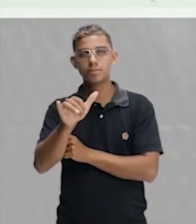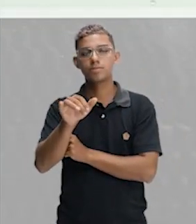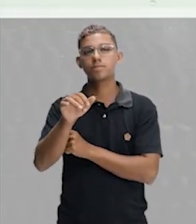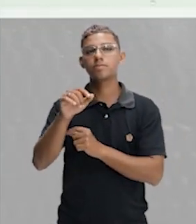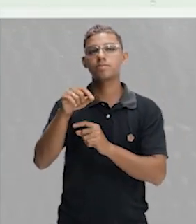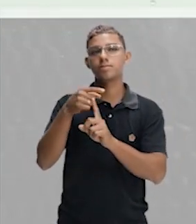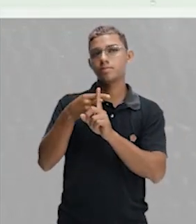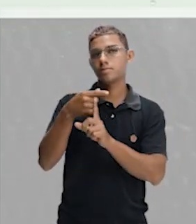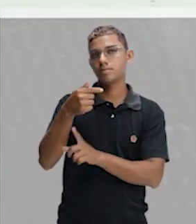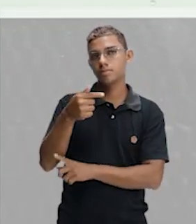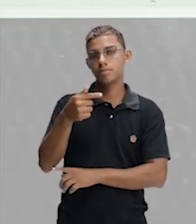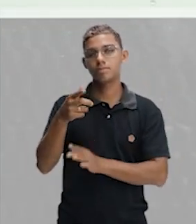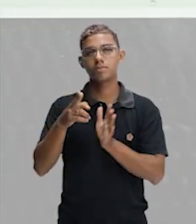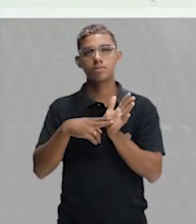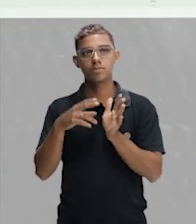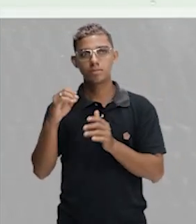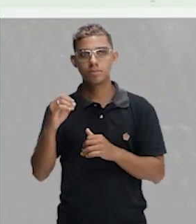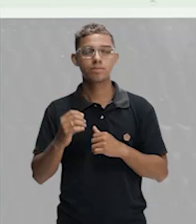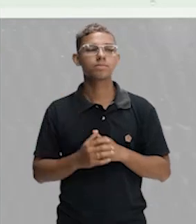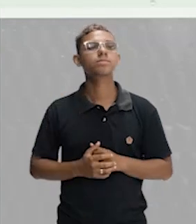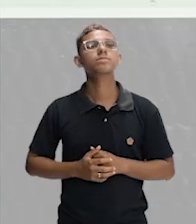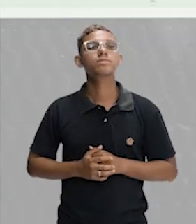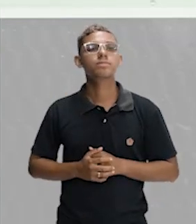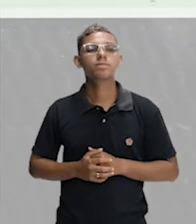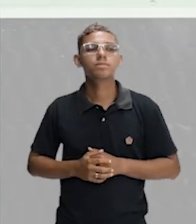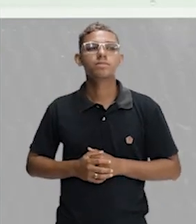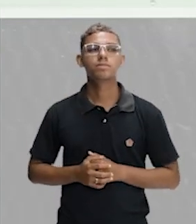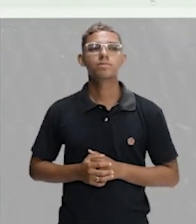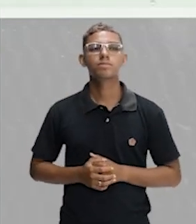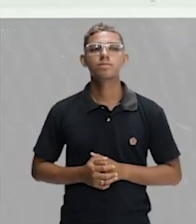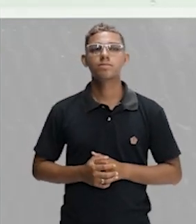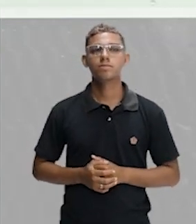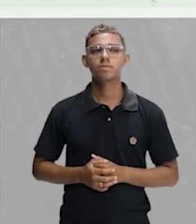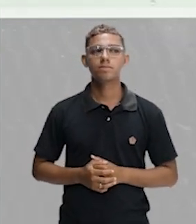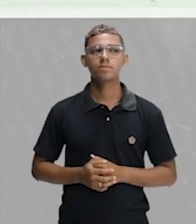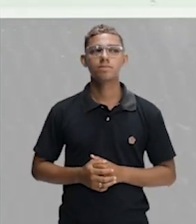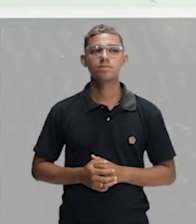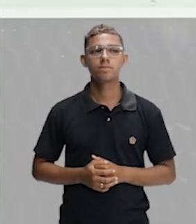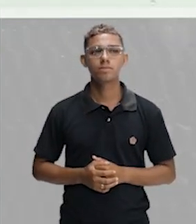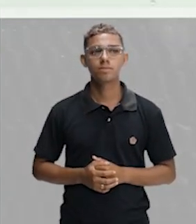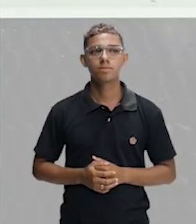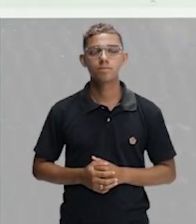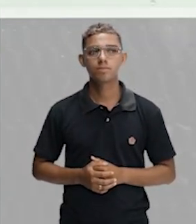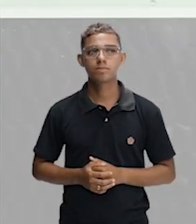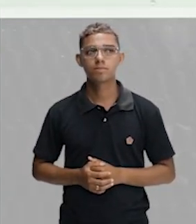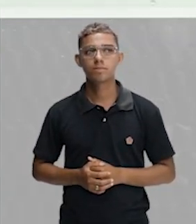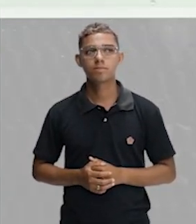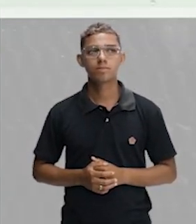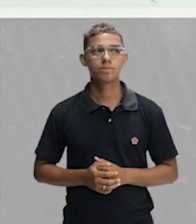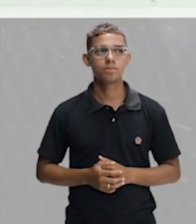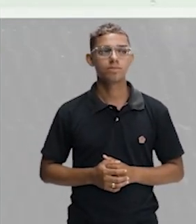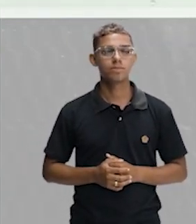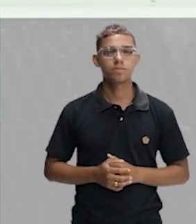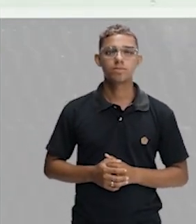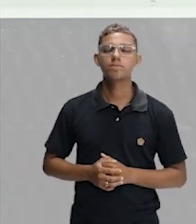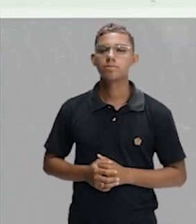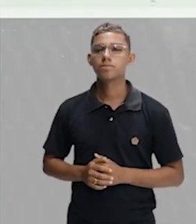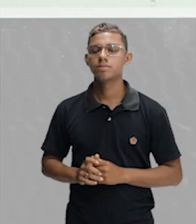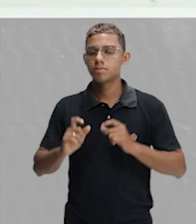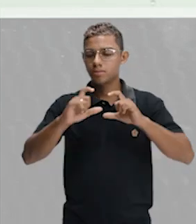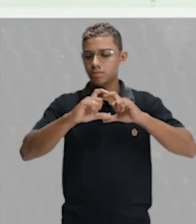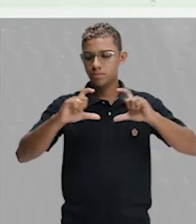angular e quem é o coeficiente linear ora Belo bastante simples a equação é 3x -